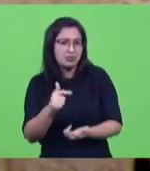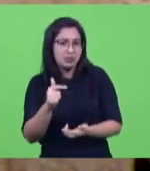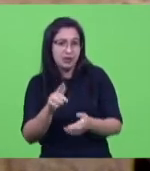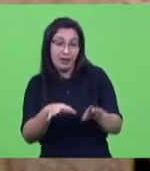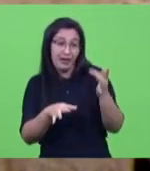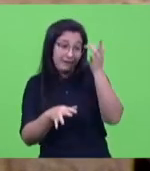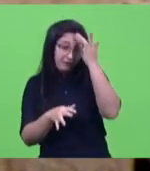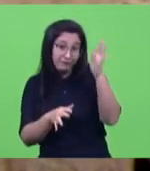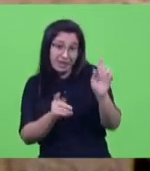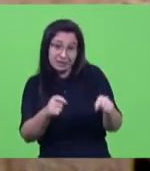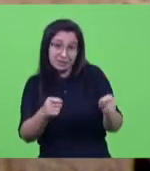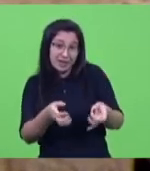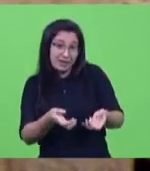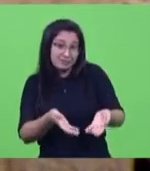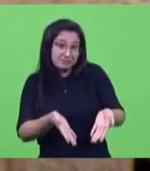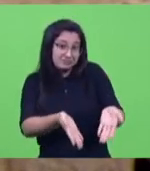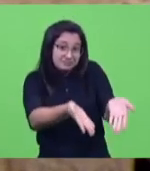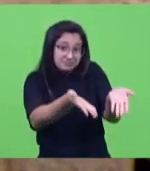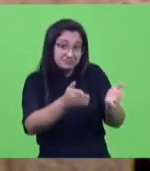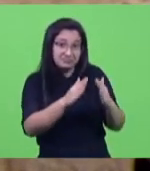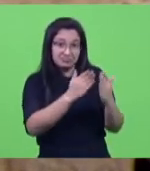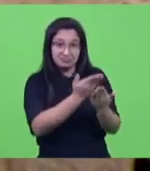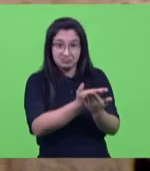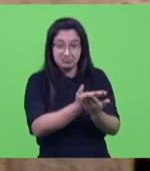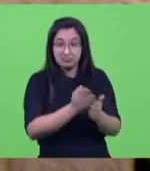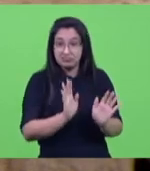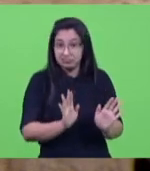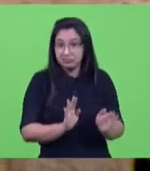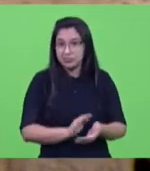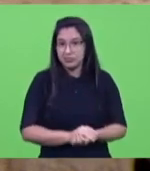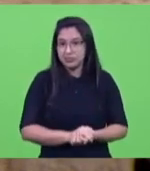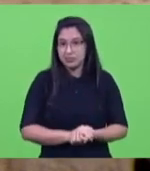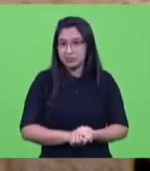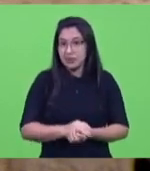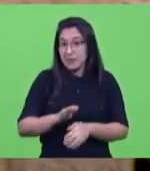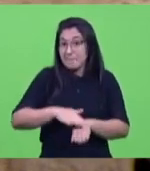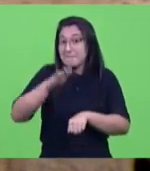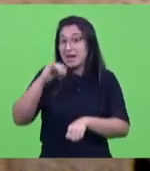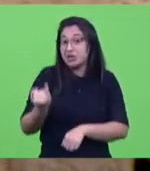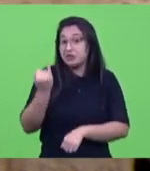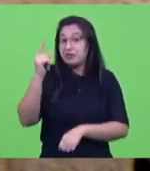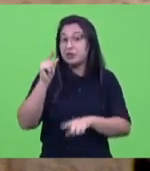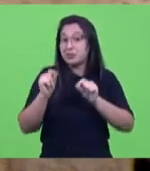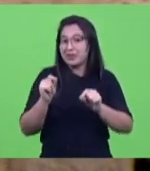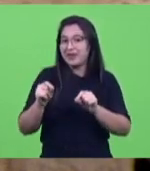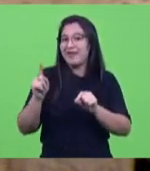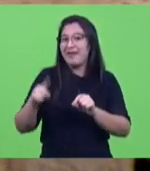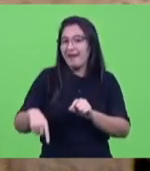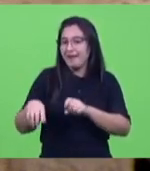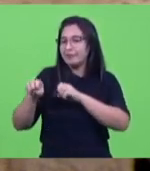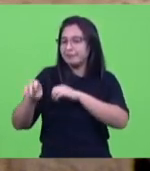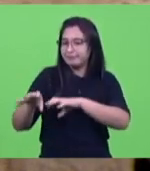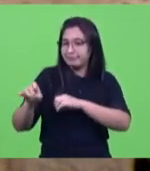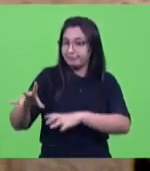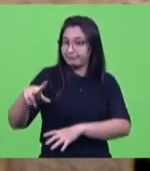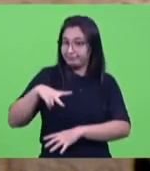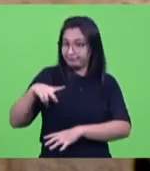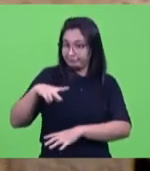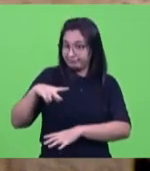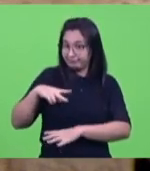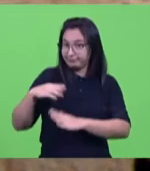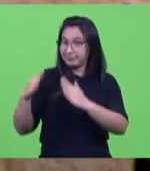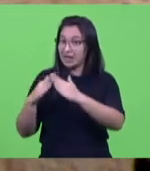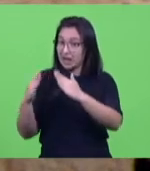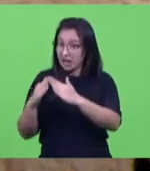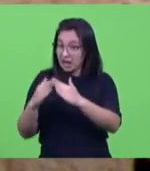fácil, é depositar a criança em colégios. A opção mais difícil é fazer a educação domiciliar. Então, quem faz a